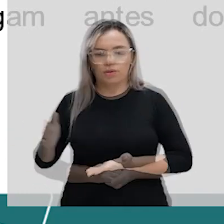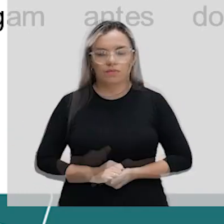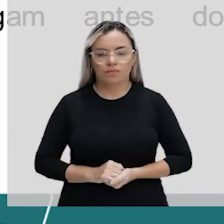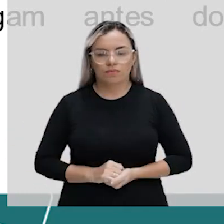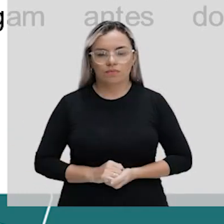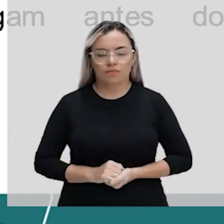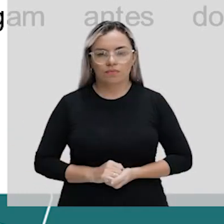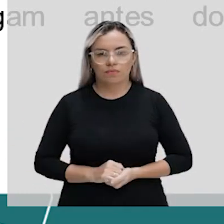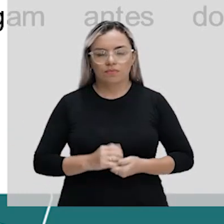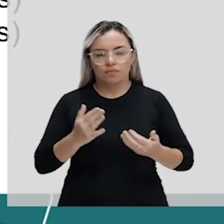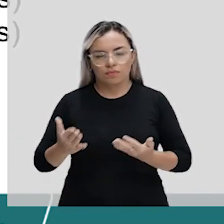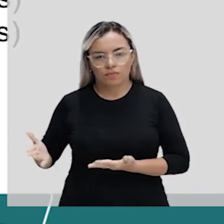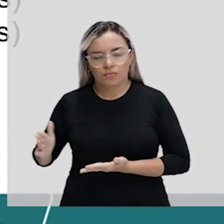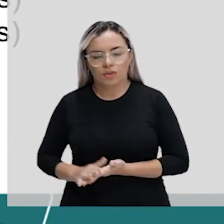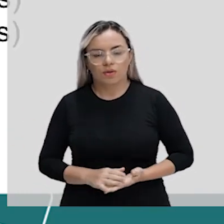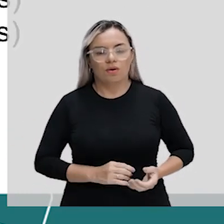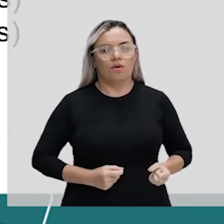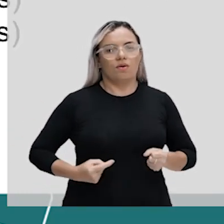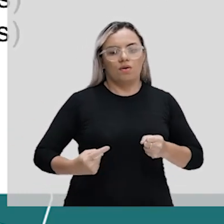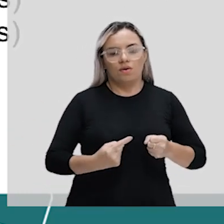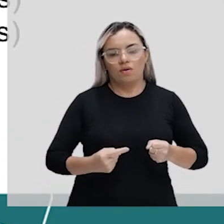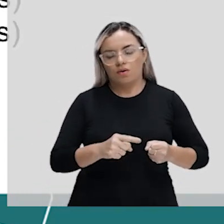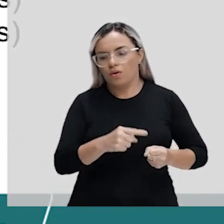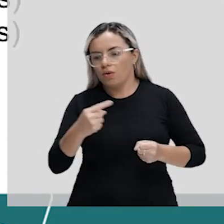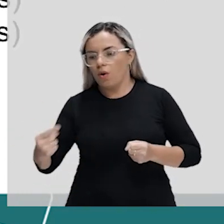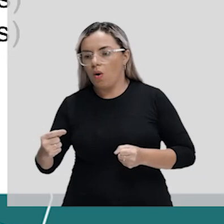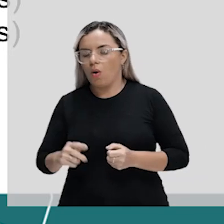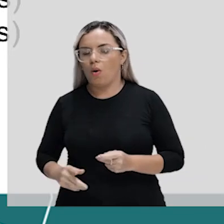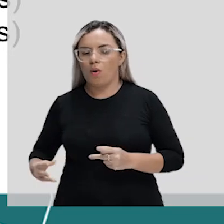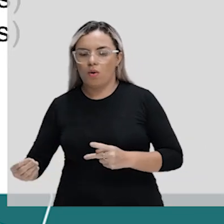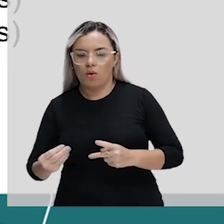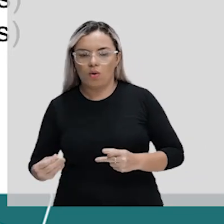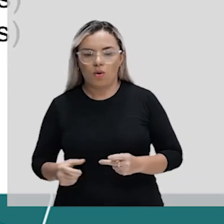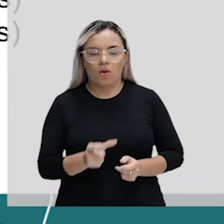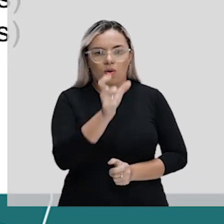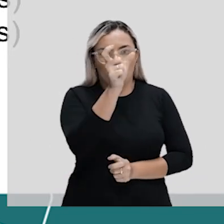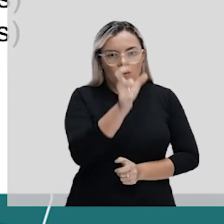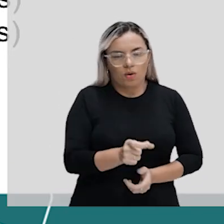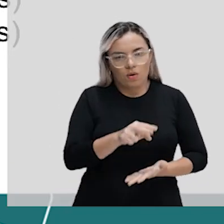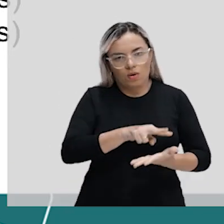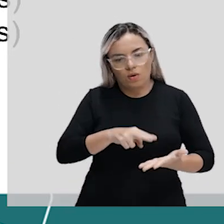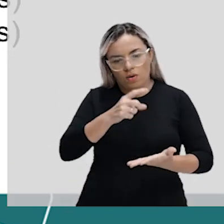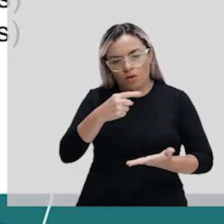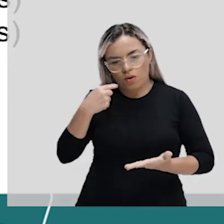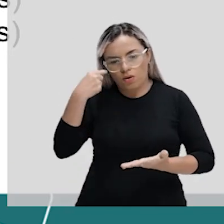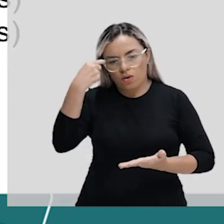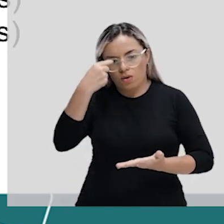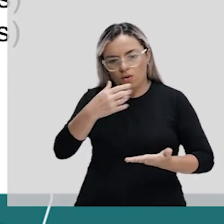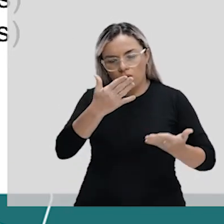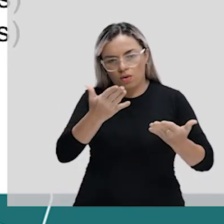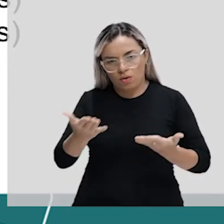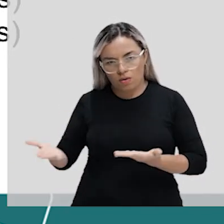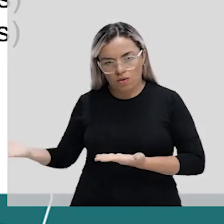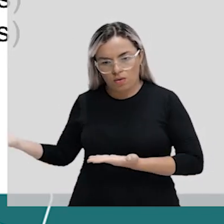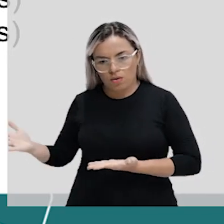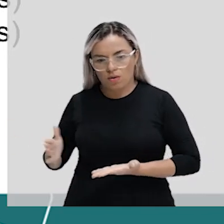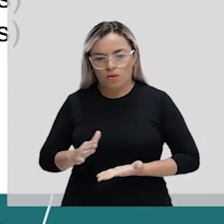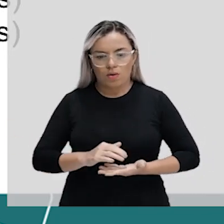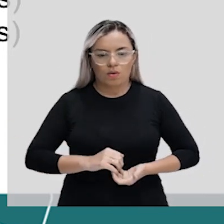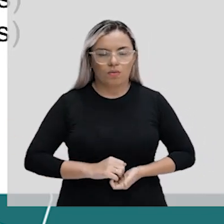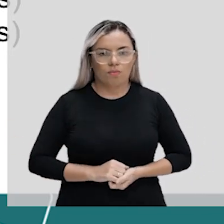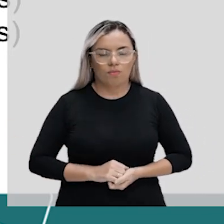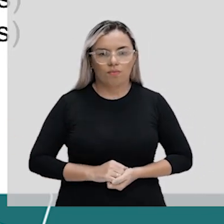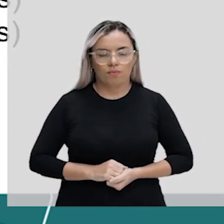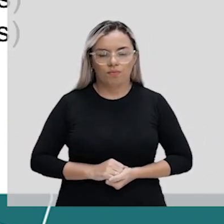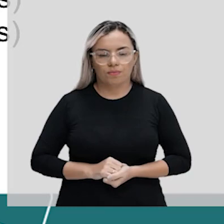são? Singular e plural. No singular, eu tenho mi, tu, su, nuestro, ou nuestra, e